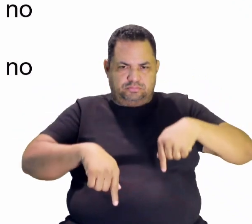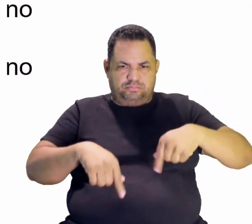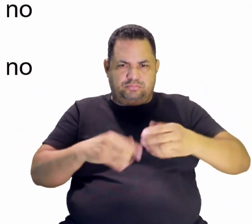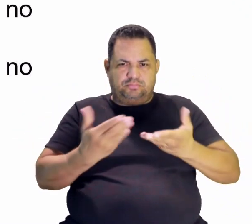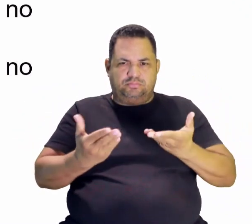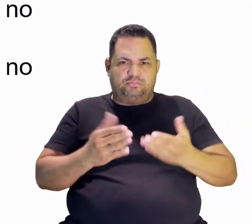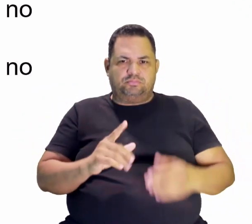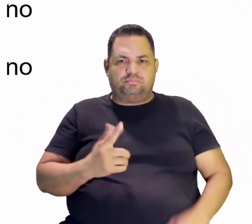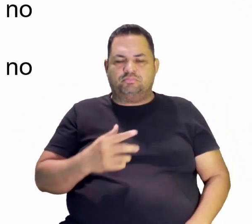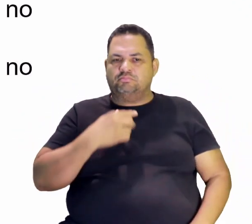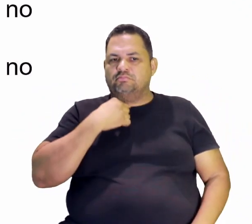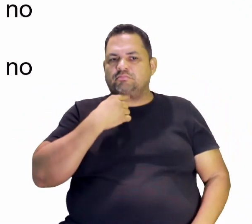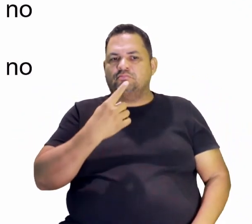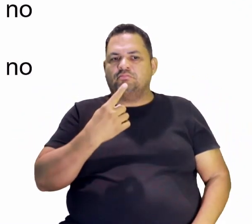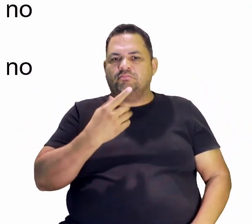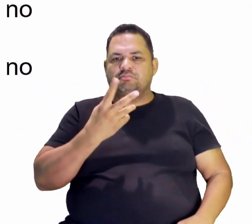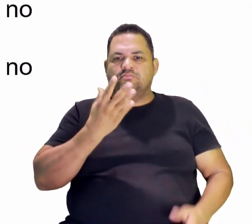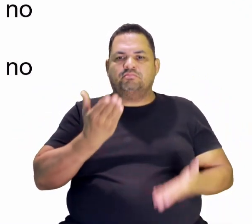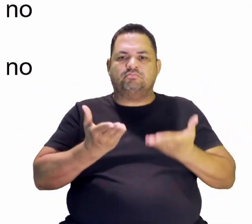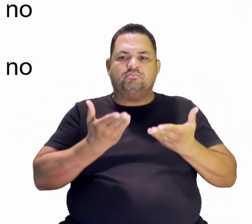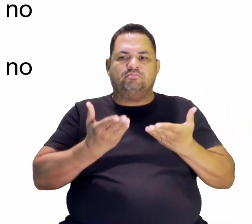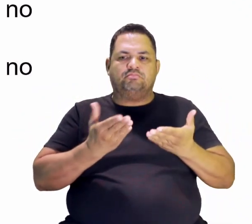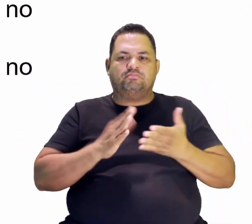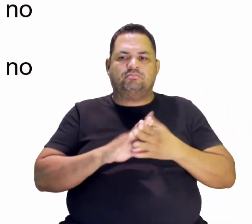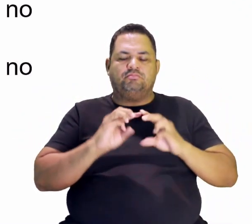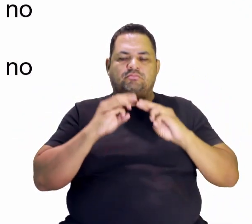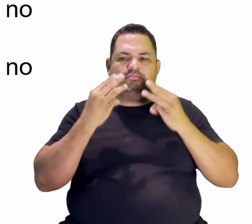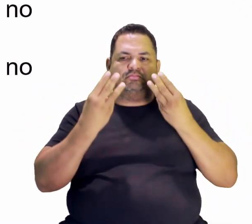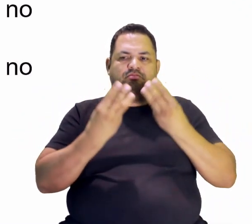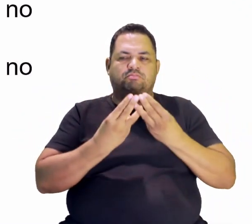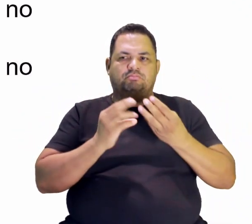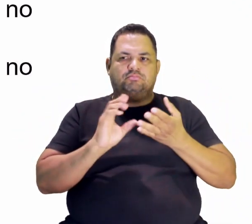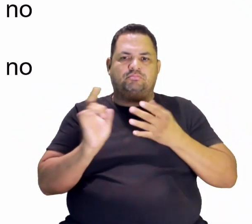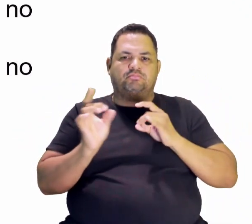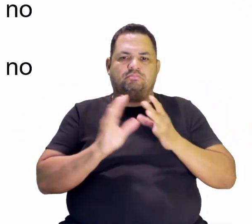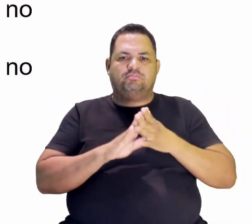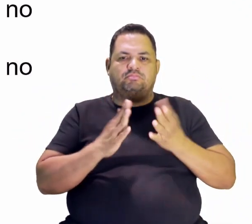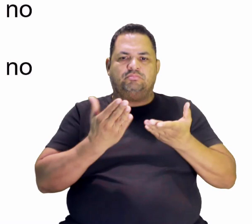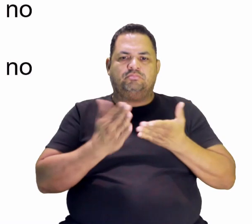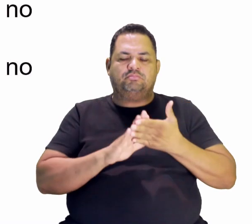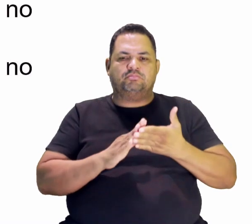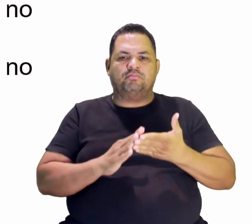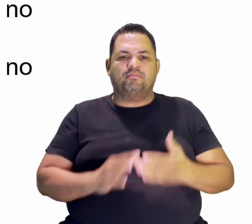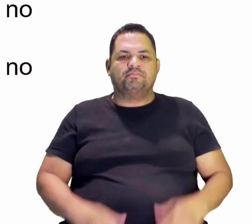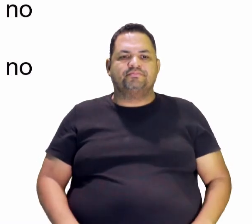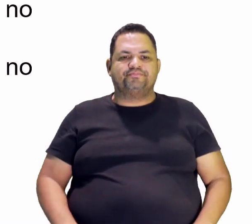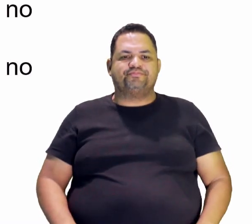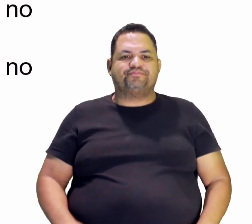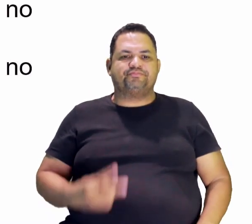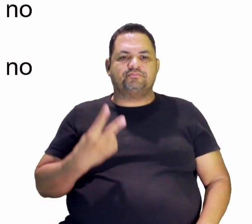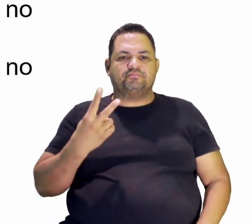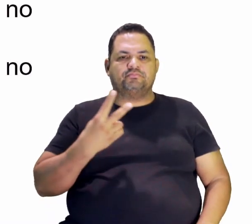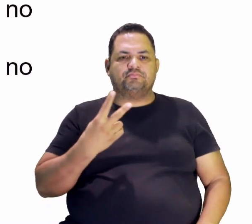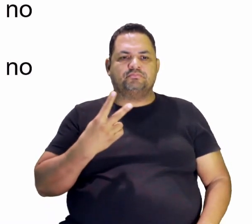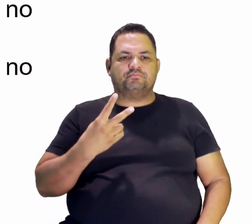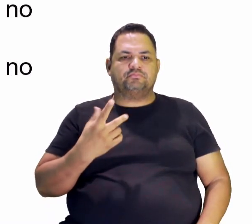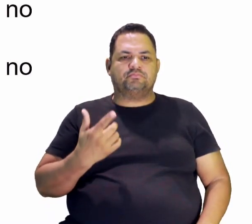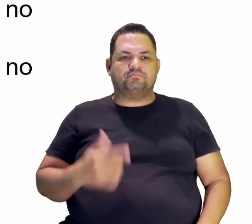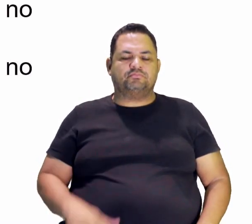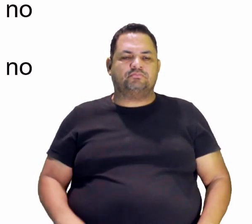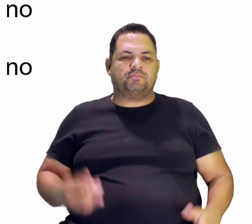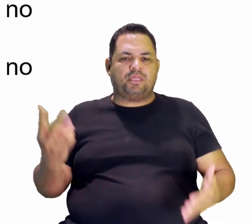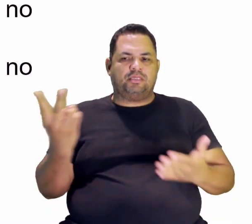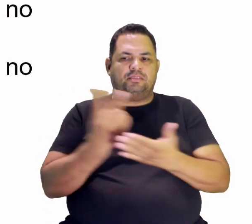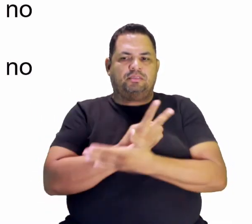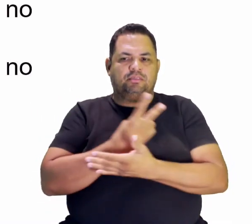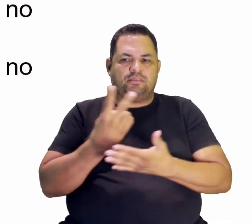outra. Não é possível, as massas eram de ferro, né? Então chegaram cada um com o seu peso. Então a 2 não está